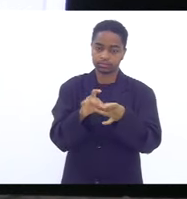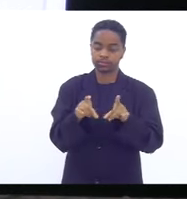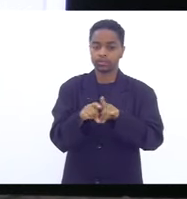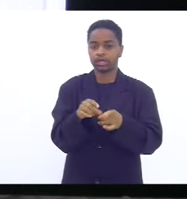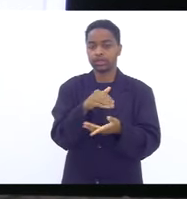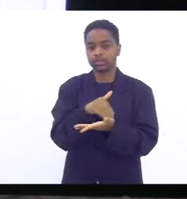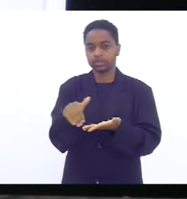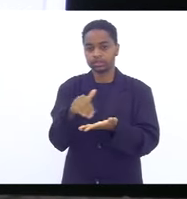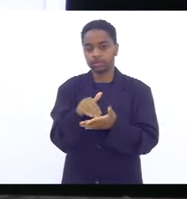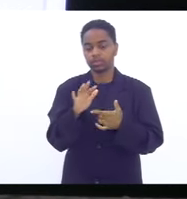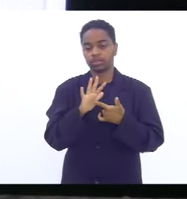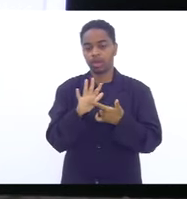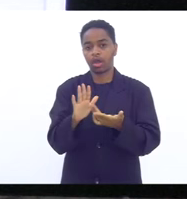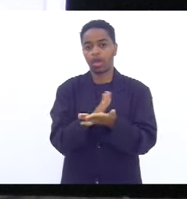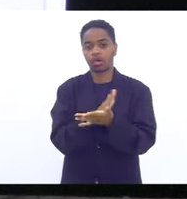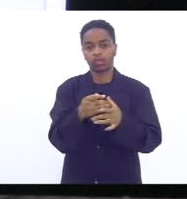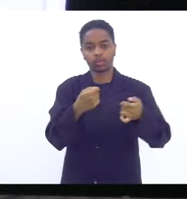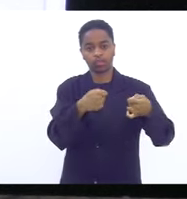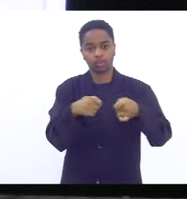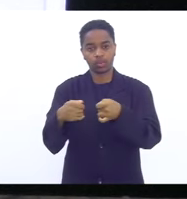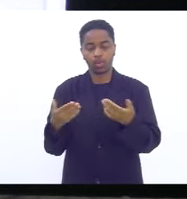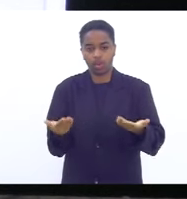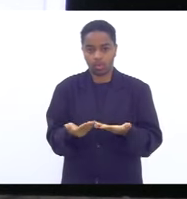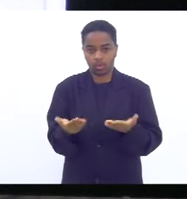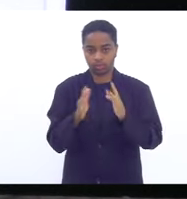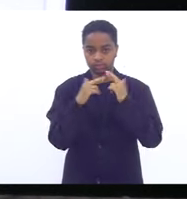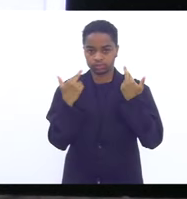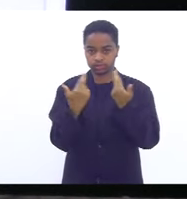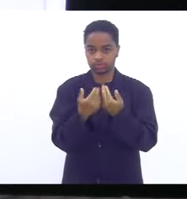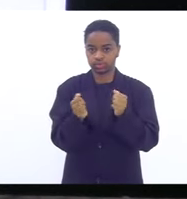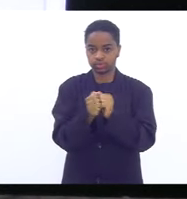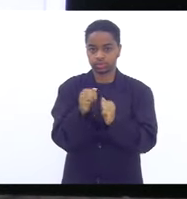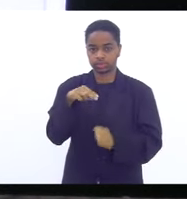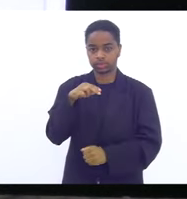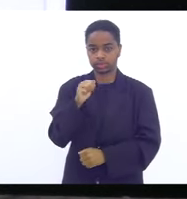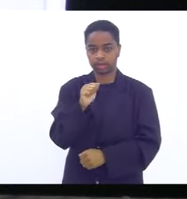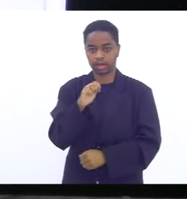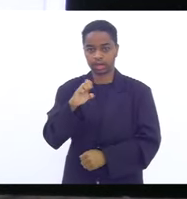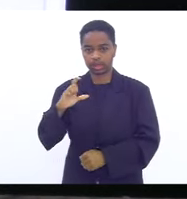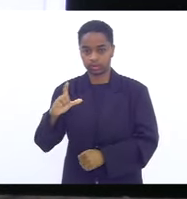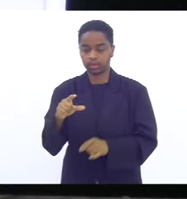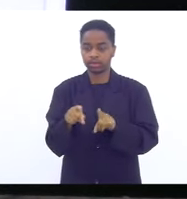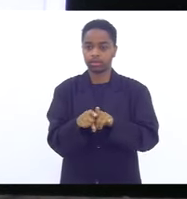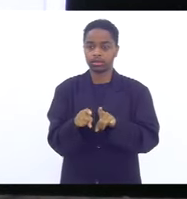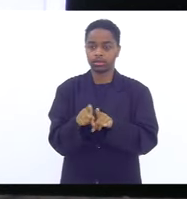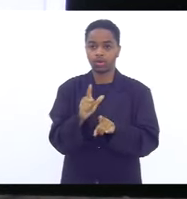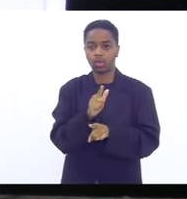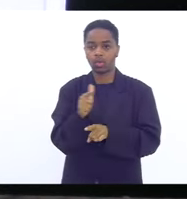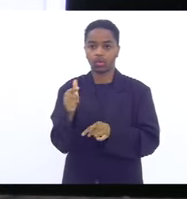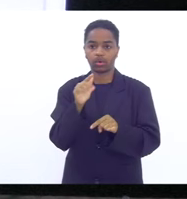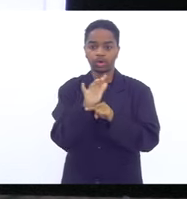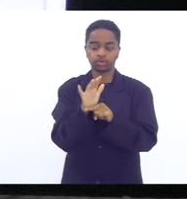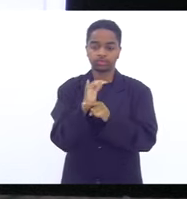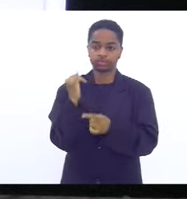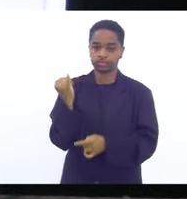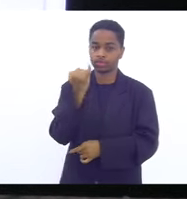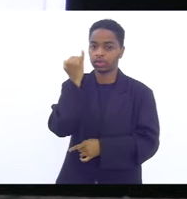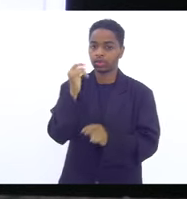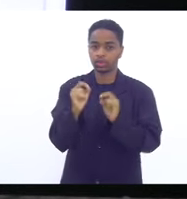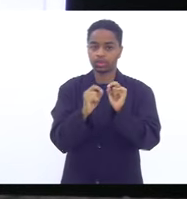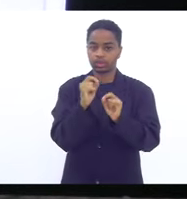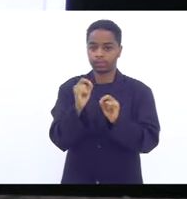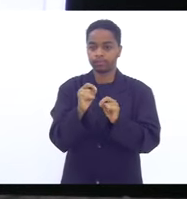está levando algumas demandas da agência hoje para a reunião junto à ANEEL. E também uma outra contribuição importante que o governo do Estado deu,